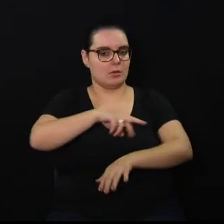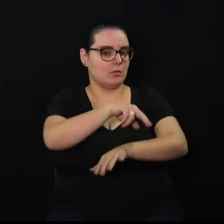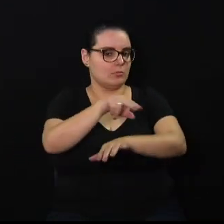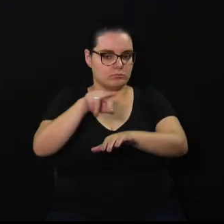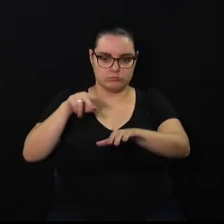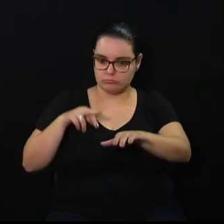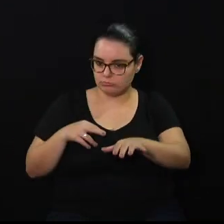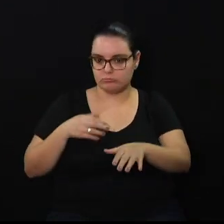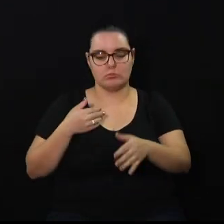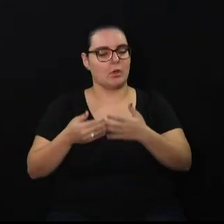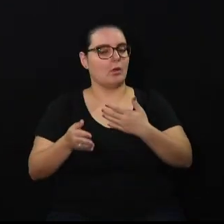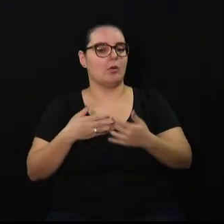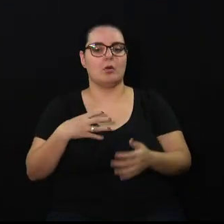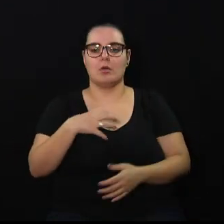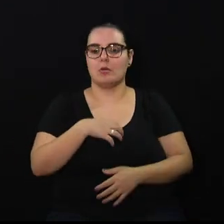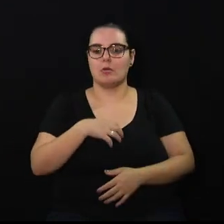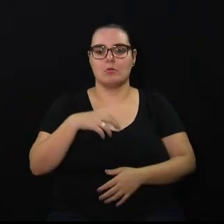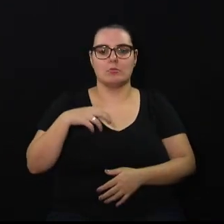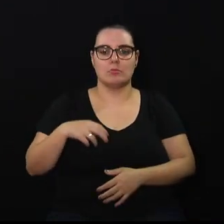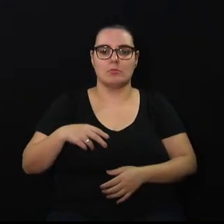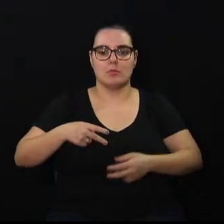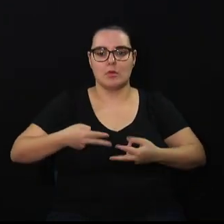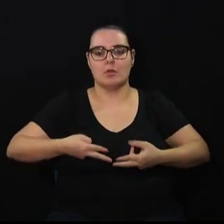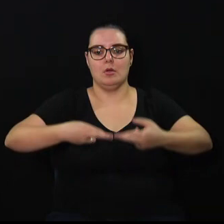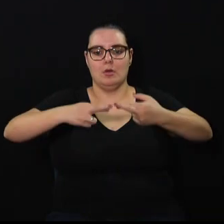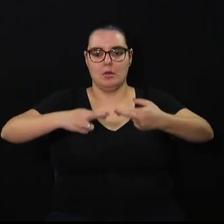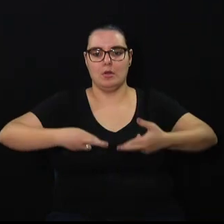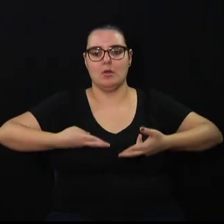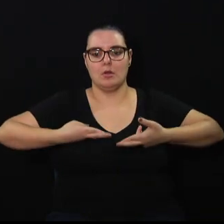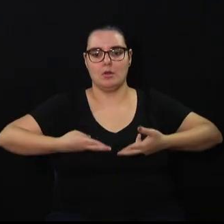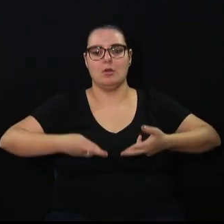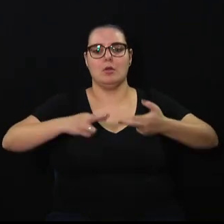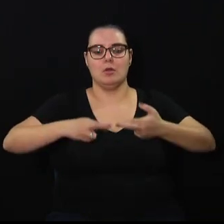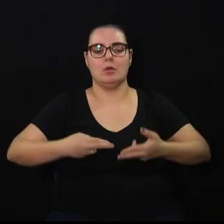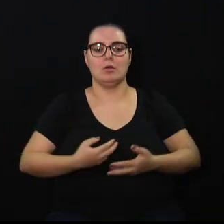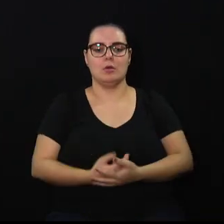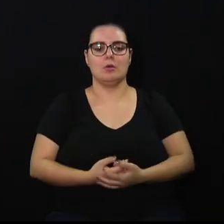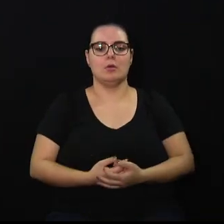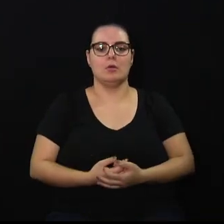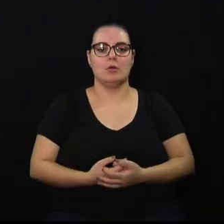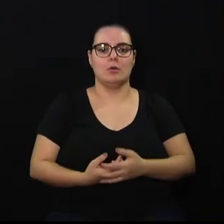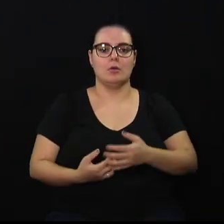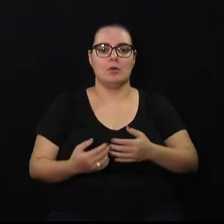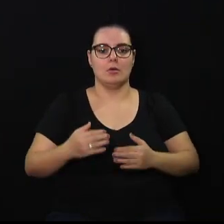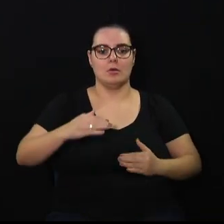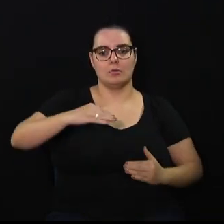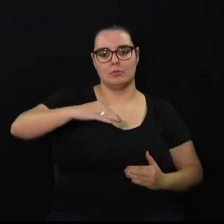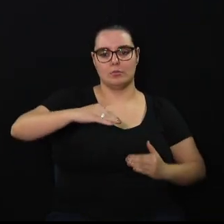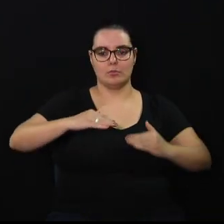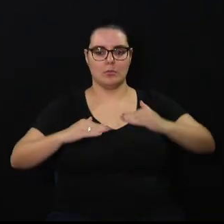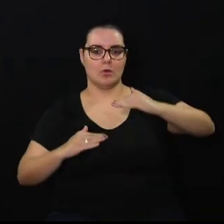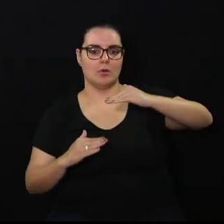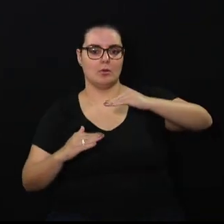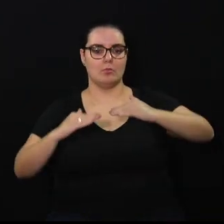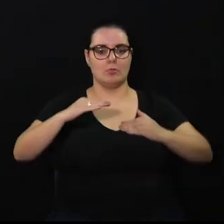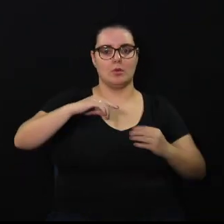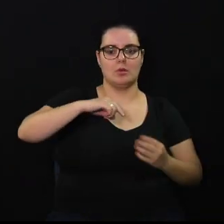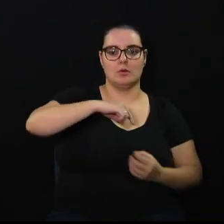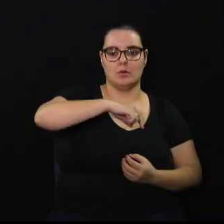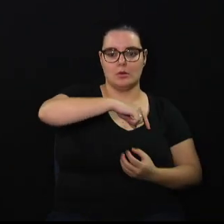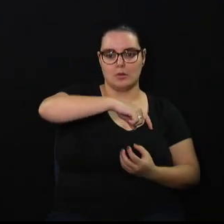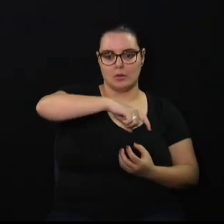vocês podem pensar de qualquer jeito até os arredores de de nordeste os parques da praça gira-gira